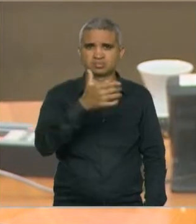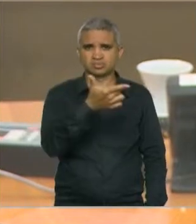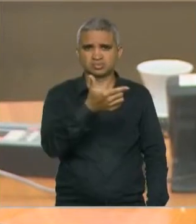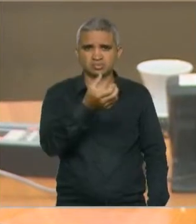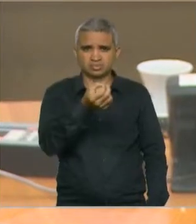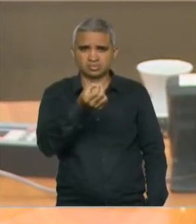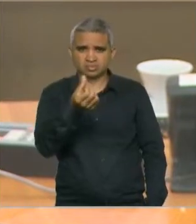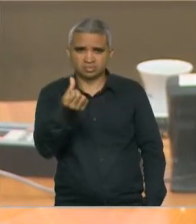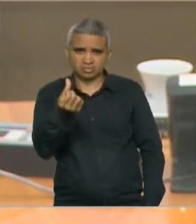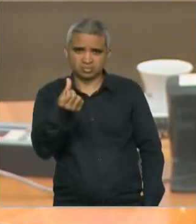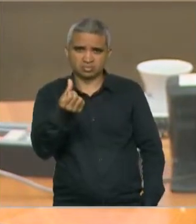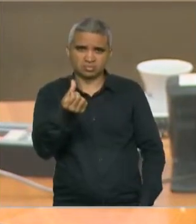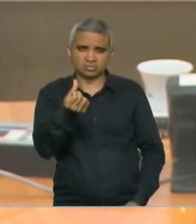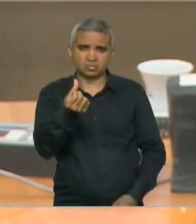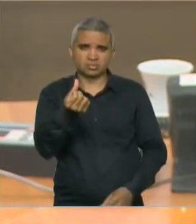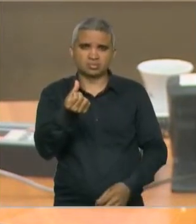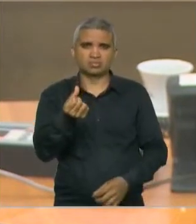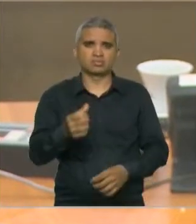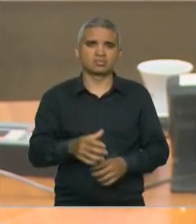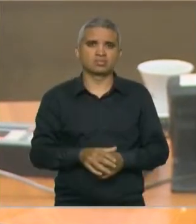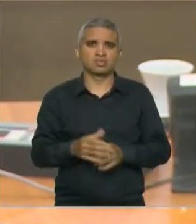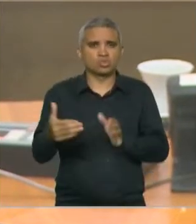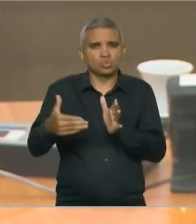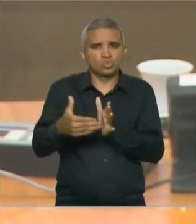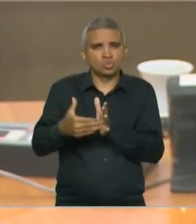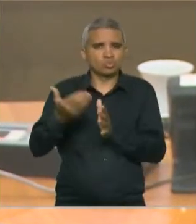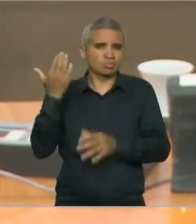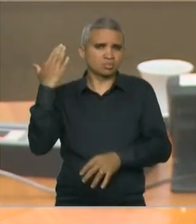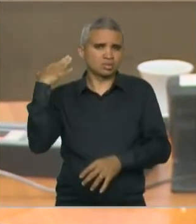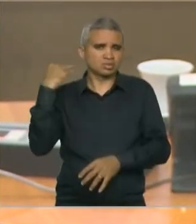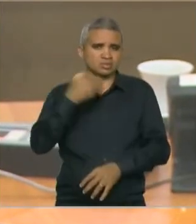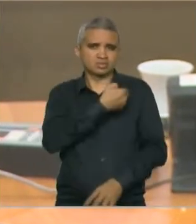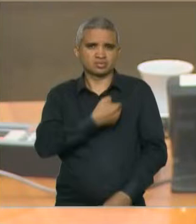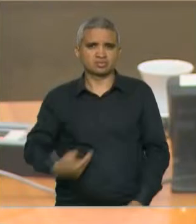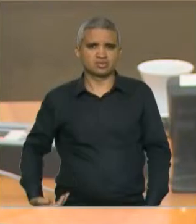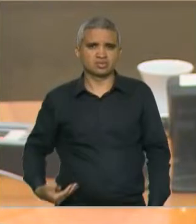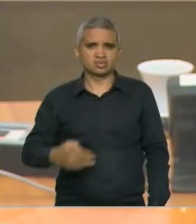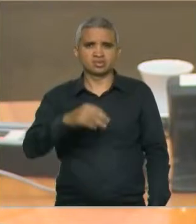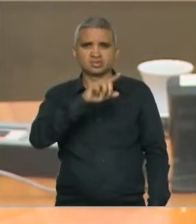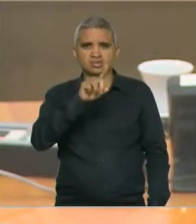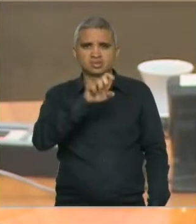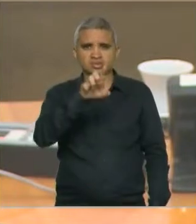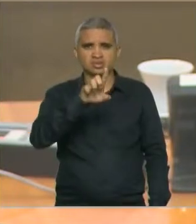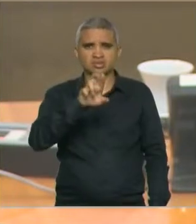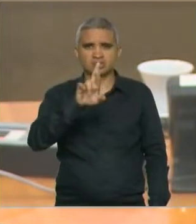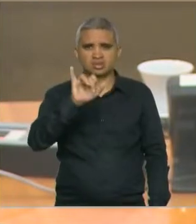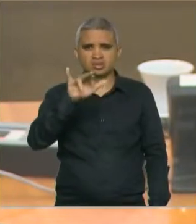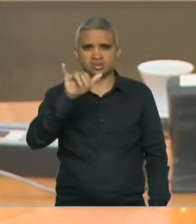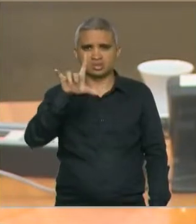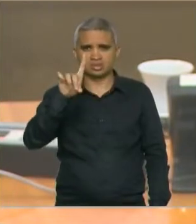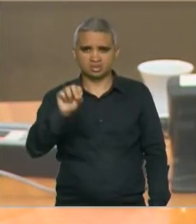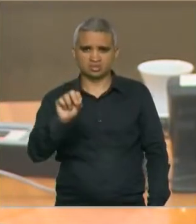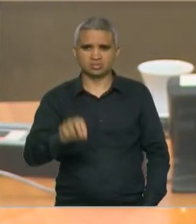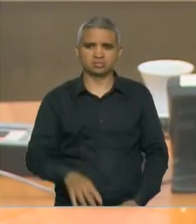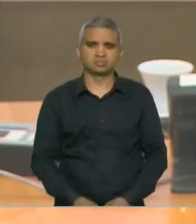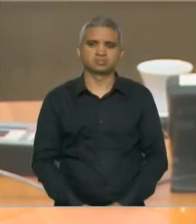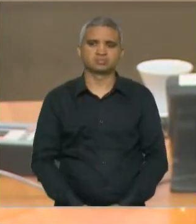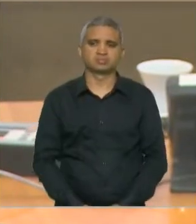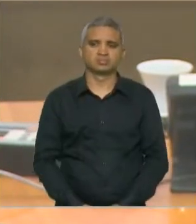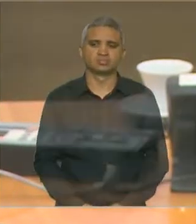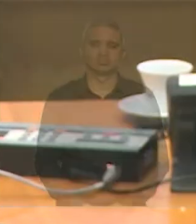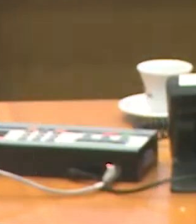2006, acredito, o último ano do governador Zé Reinaldo, 2006, né? Entre 2005 e 2006, eu não vou me recordar bem o